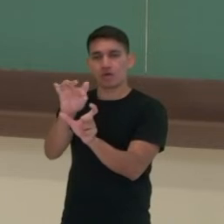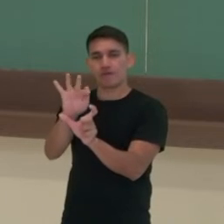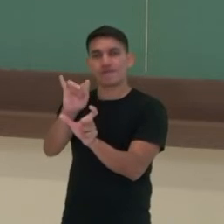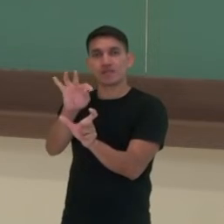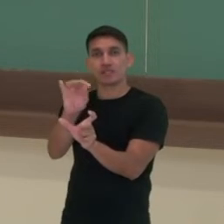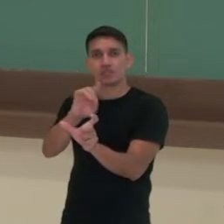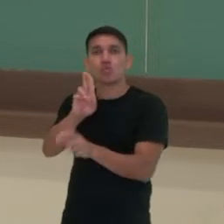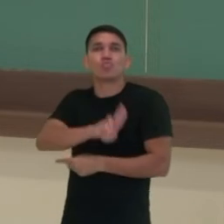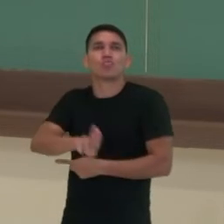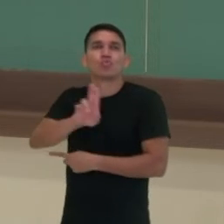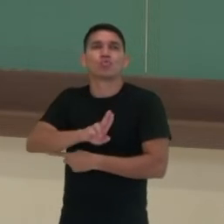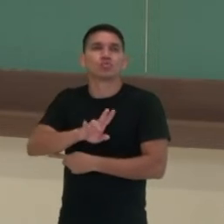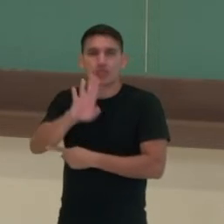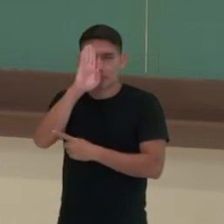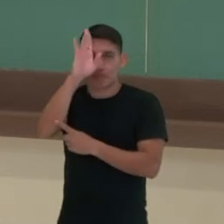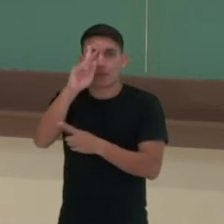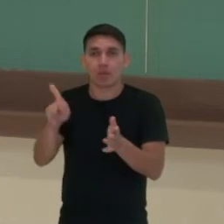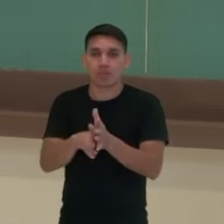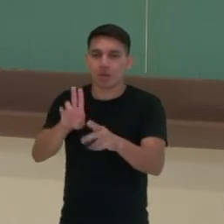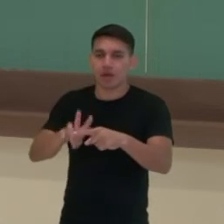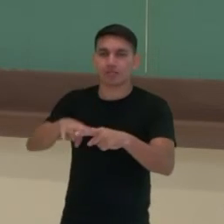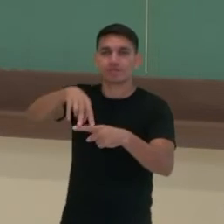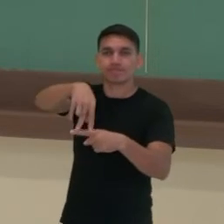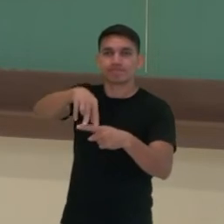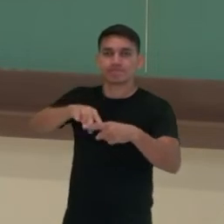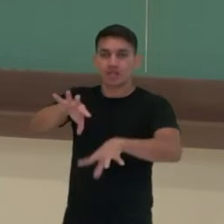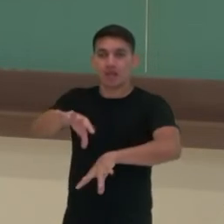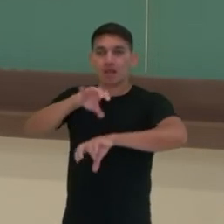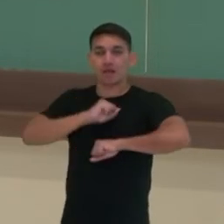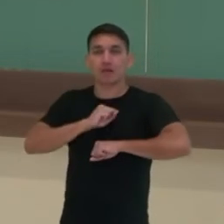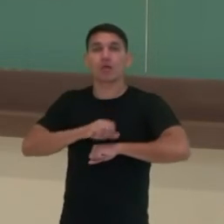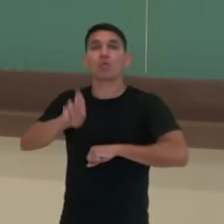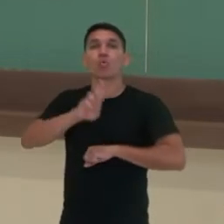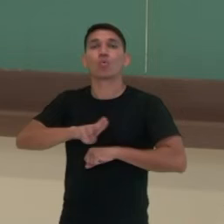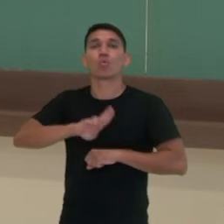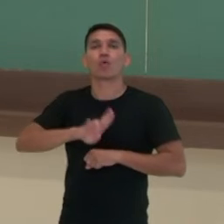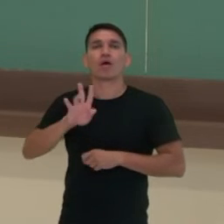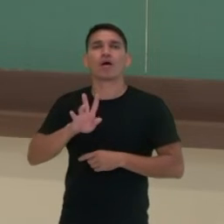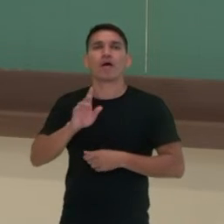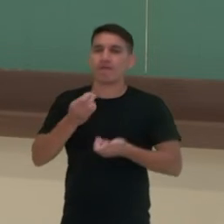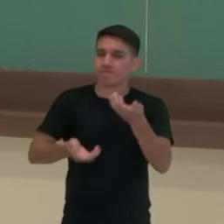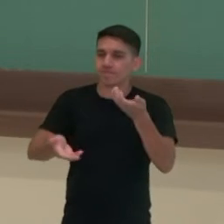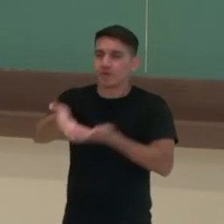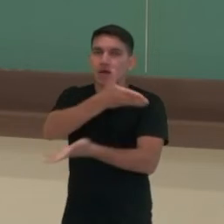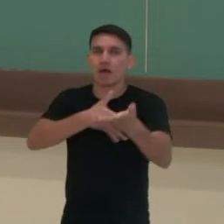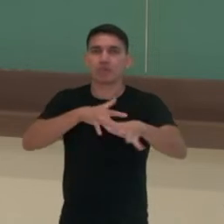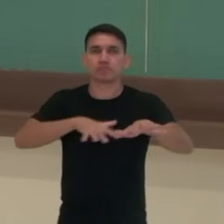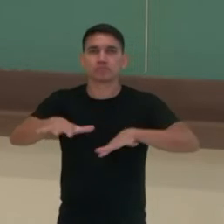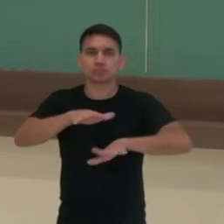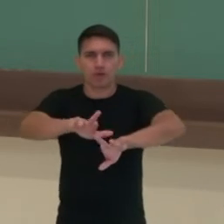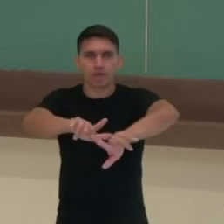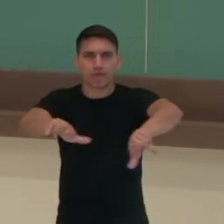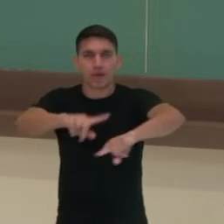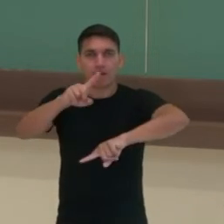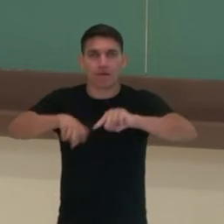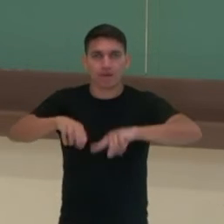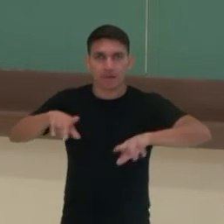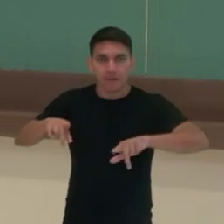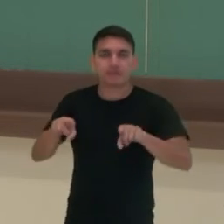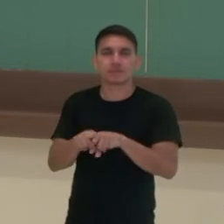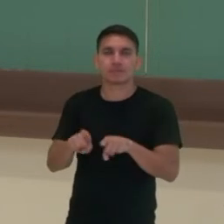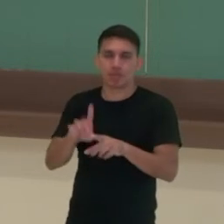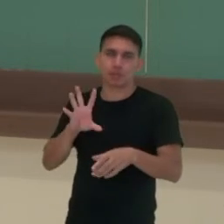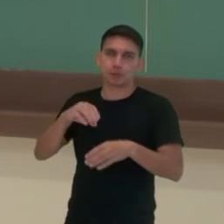utilizado muito dessa questão da ginástica incorporada, tanto a ginástica acrobática também, então tem vários elementos que são encontrados dentro do